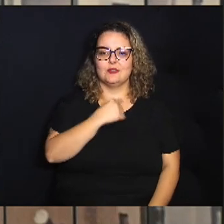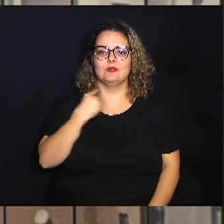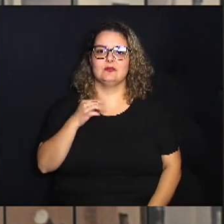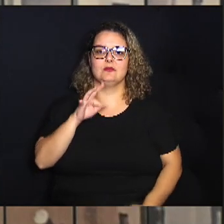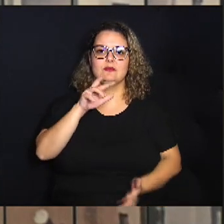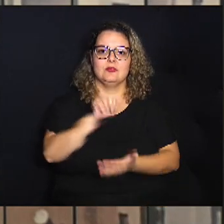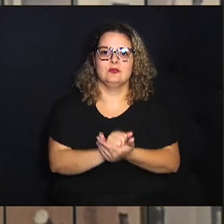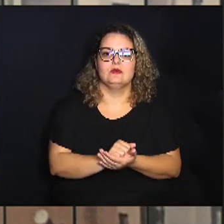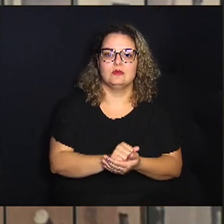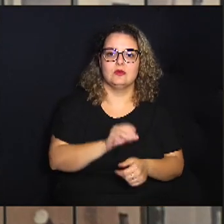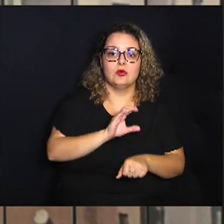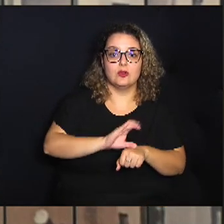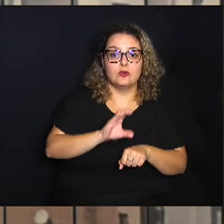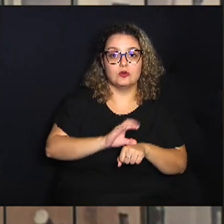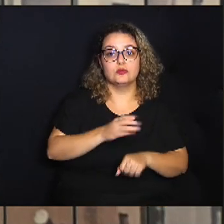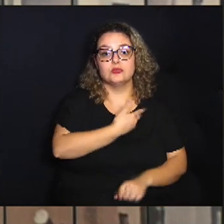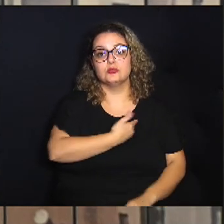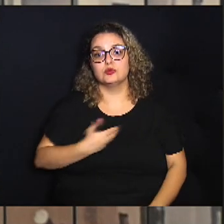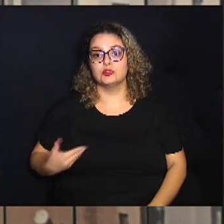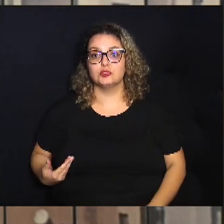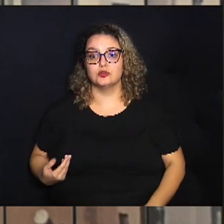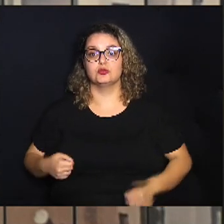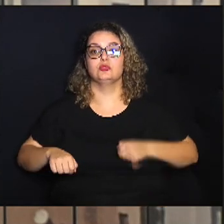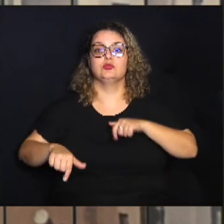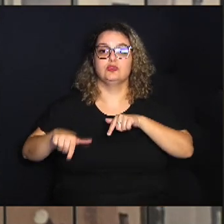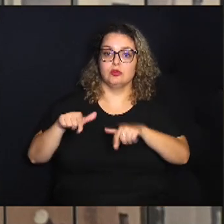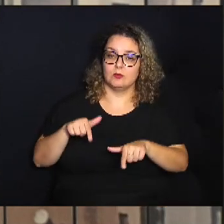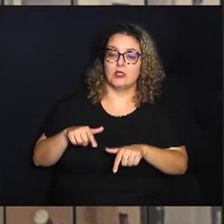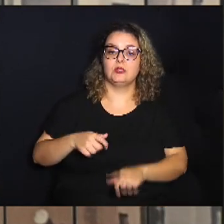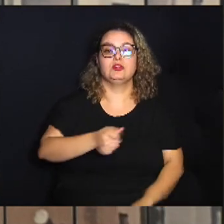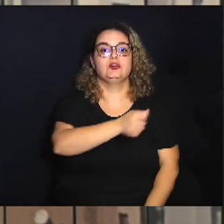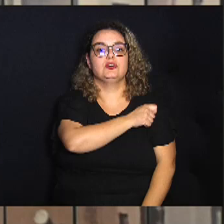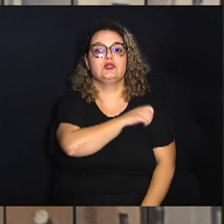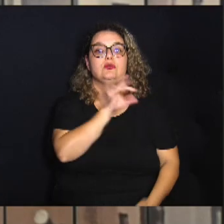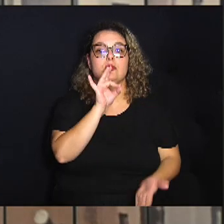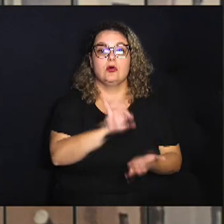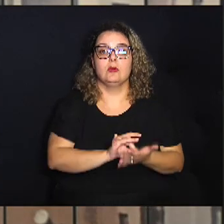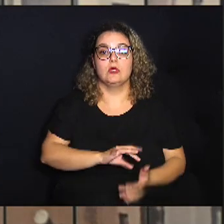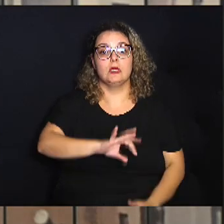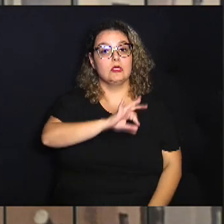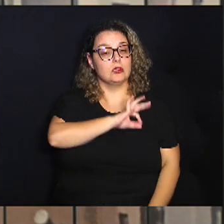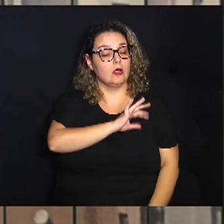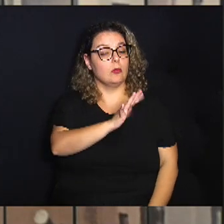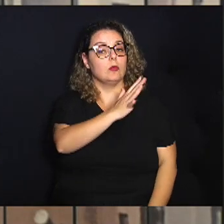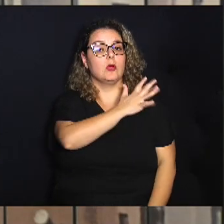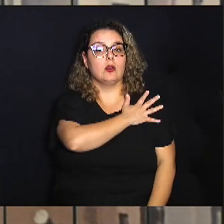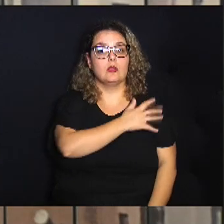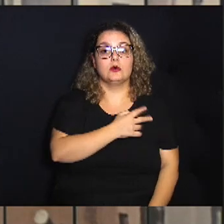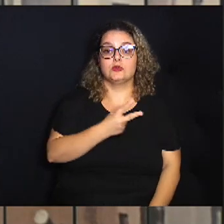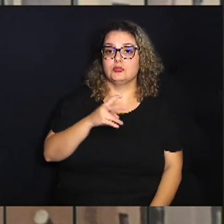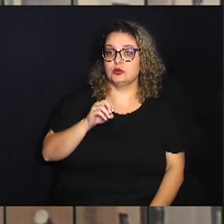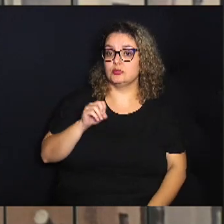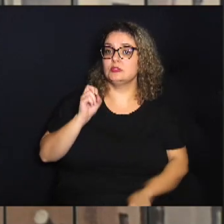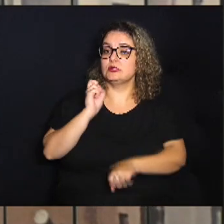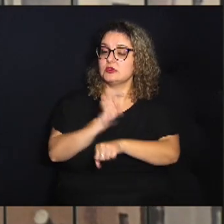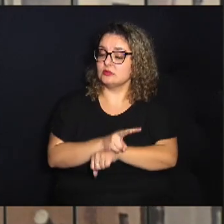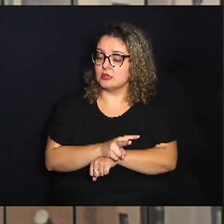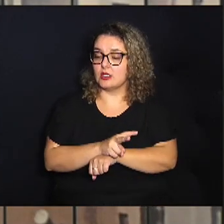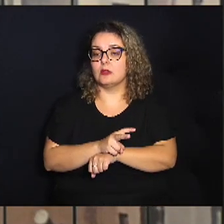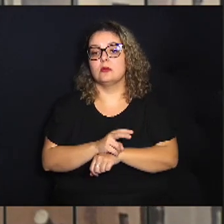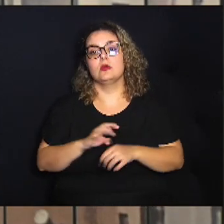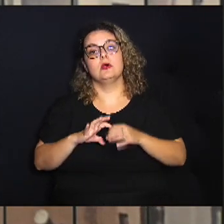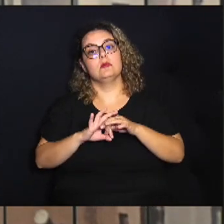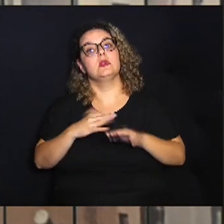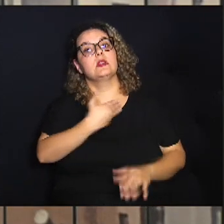para o curso público de formação de alunos oficiais da Polícia Militar. São 200 vagas autorizadas pelo governo